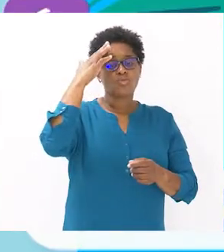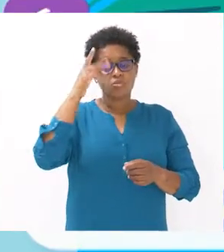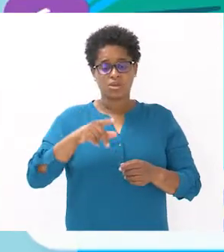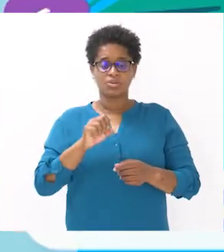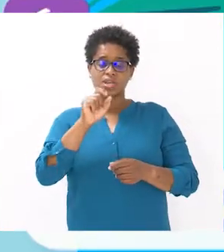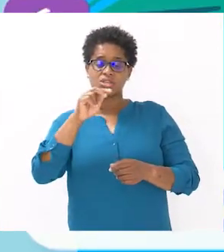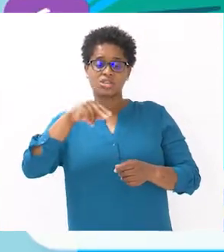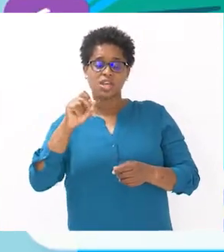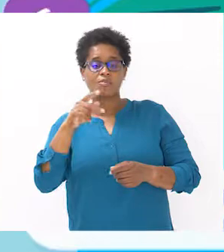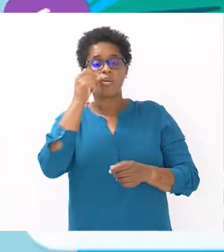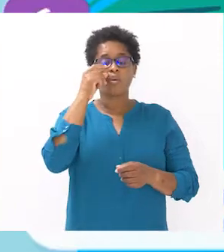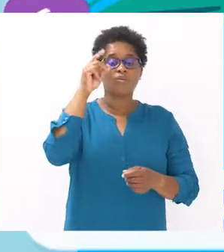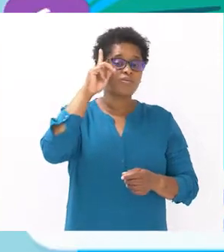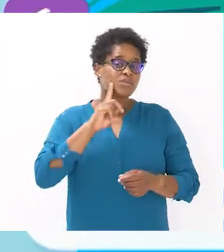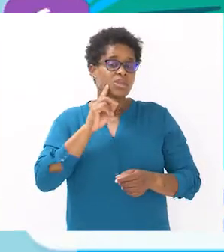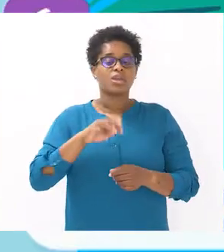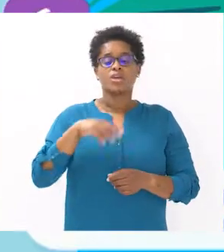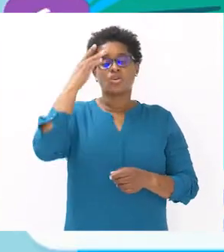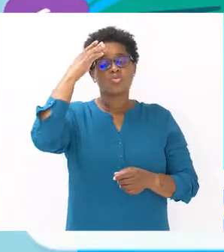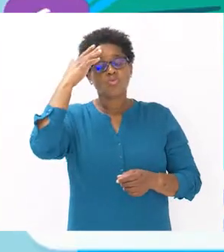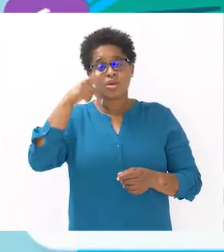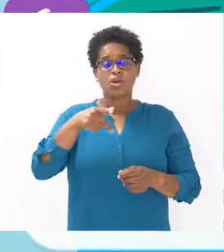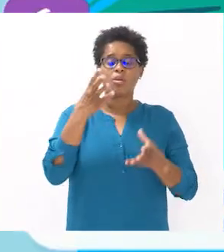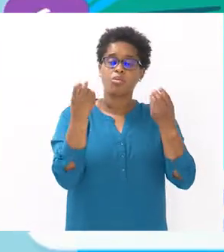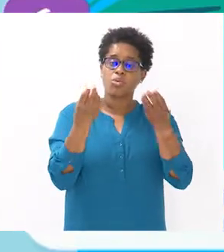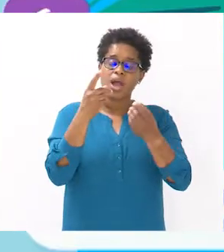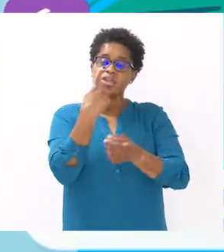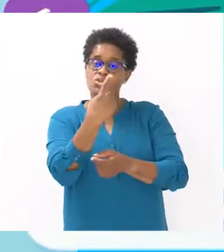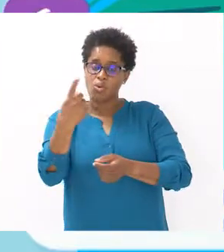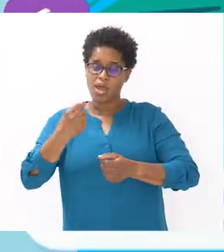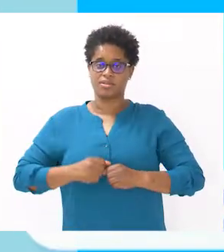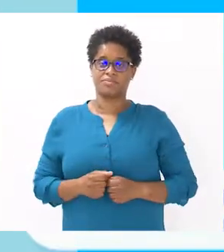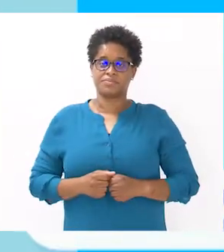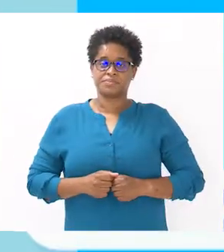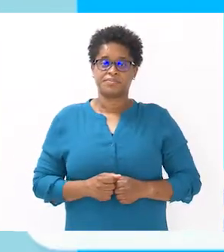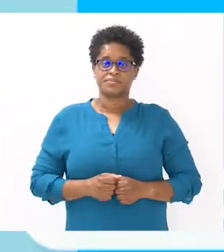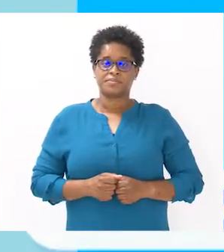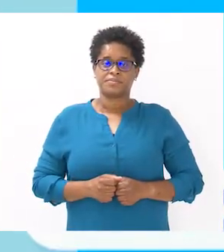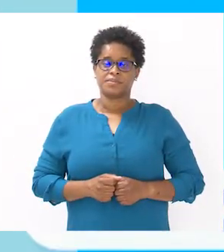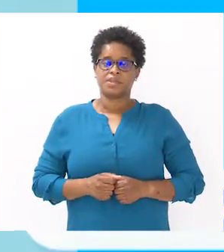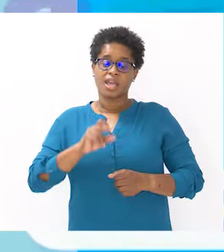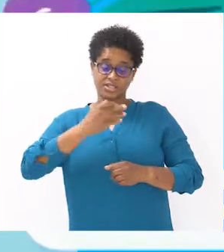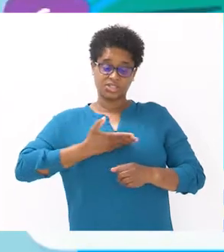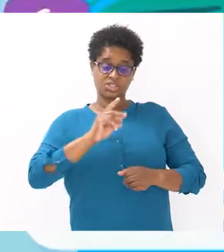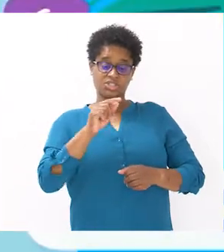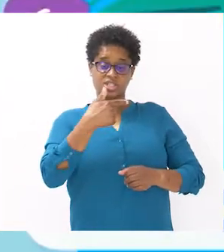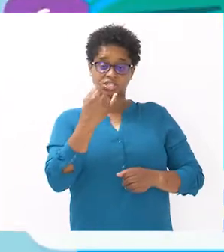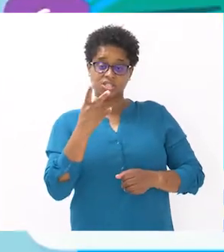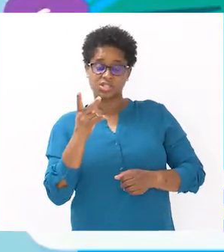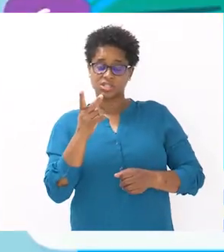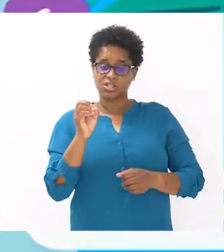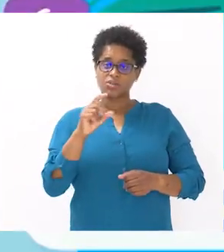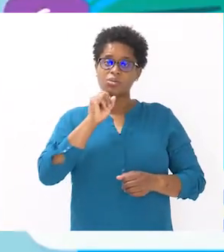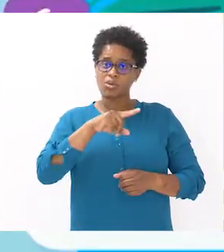para masculino e feminino, em número para plural e singular. Os adjetivos podem